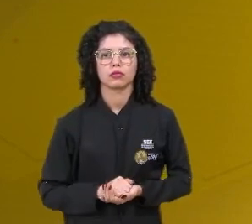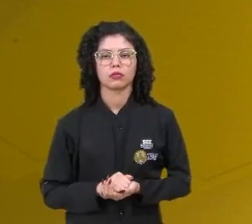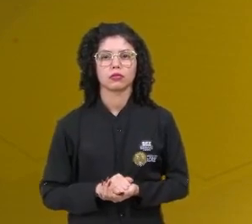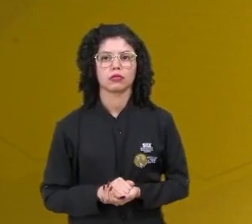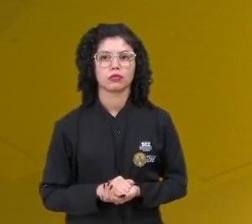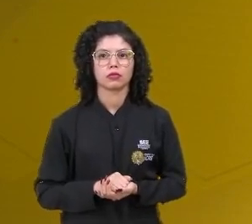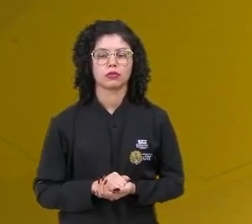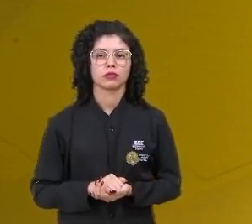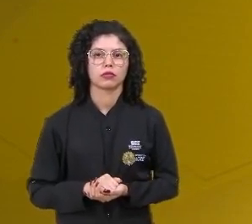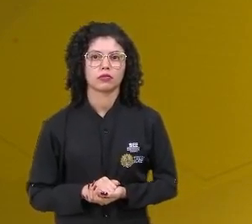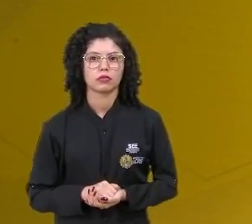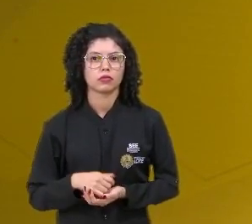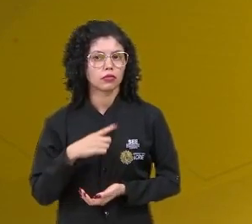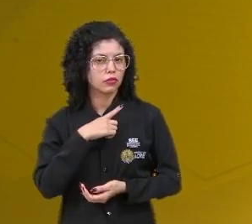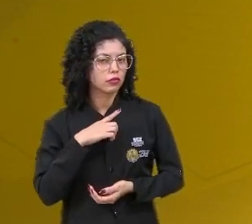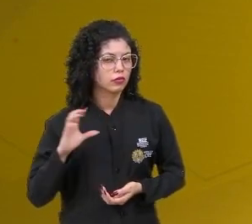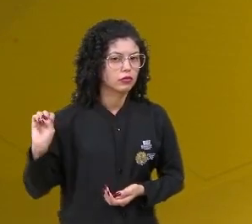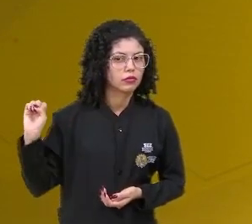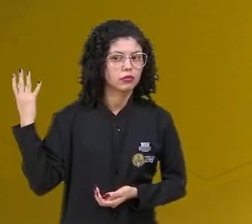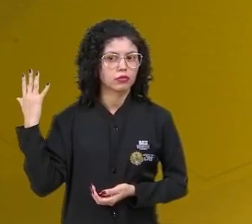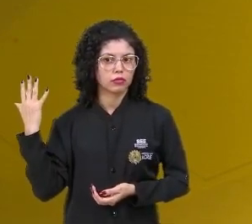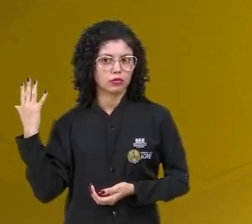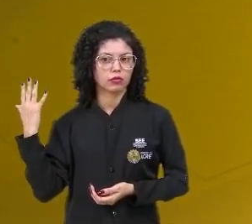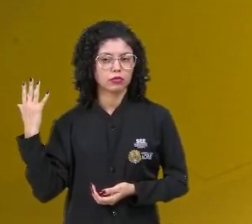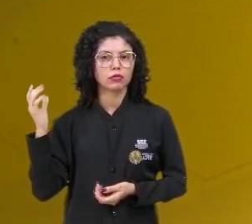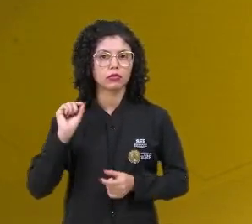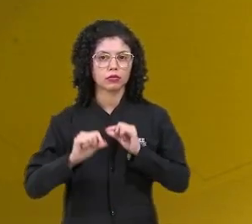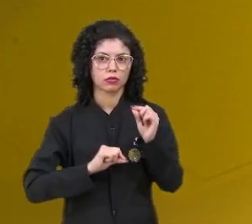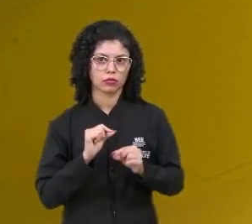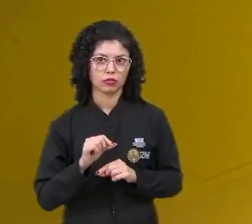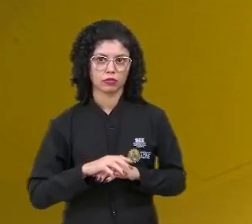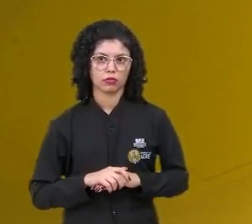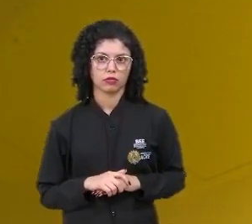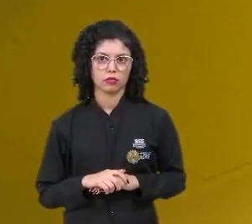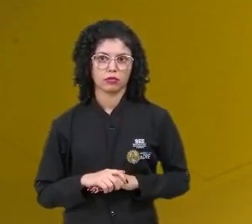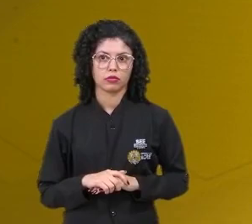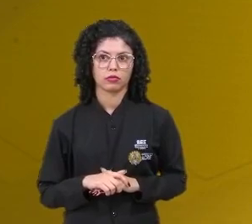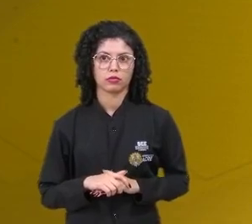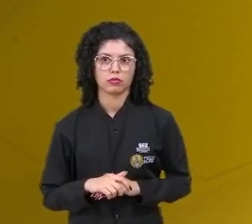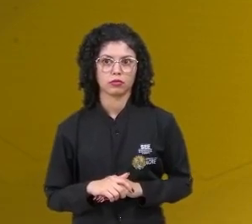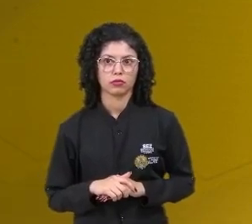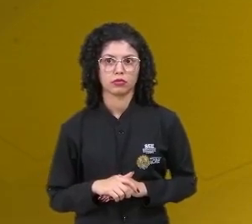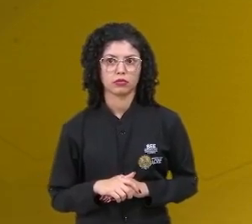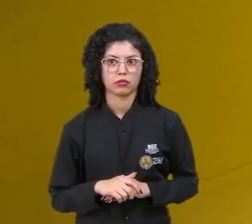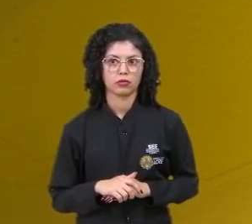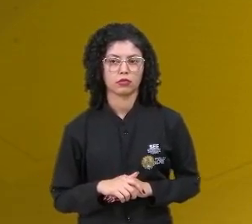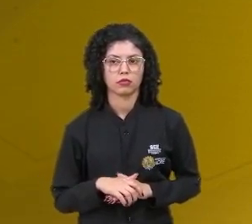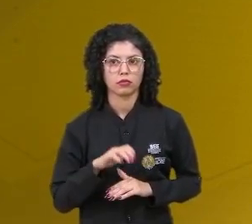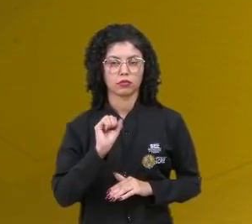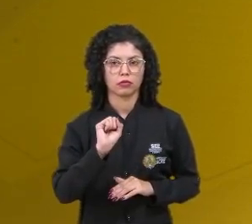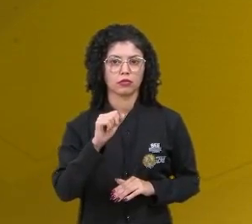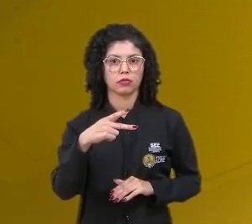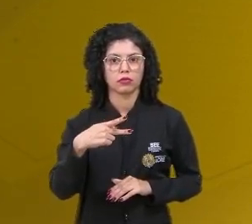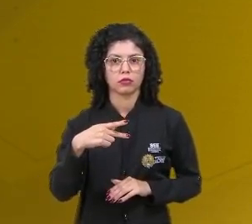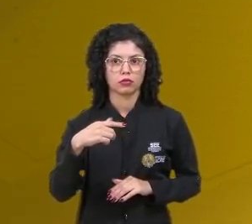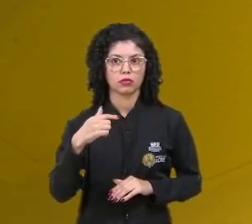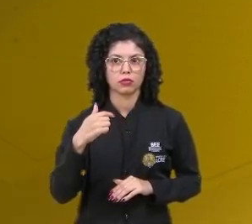tipo de hibridização que está acontecendo ali naquele composto vai ser chamado de hibridização